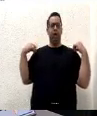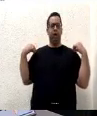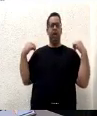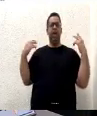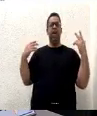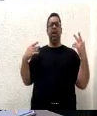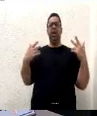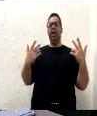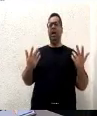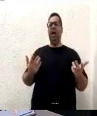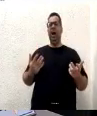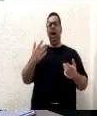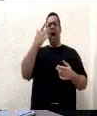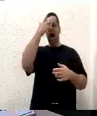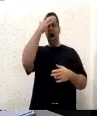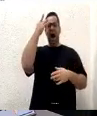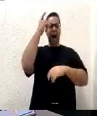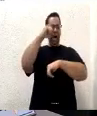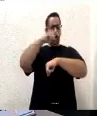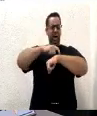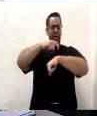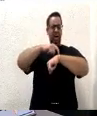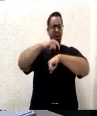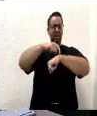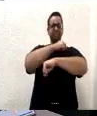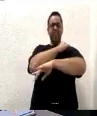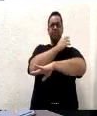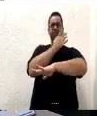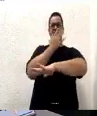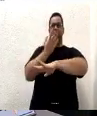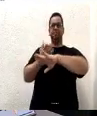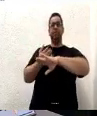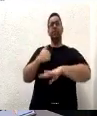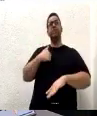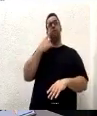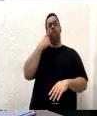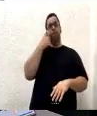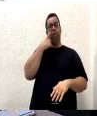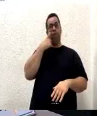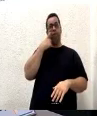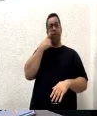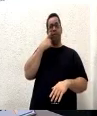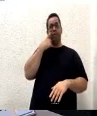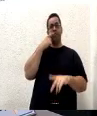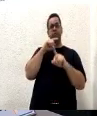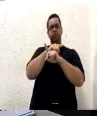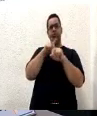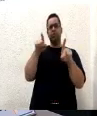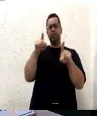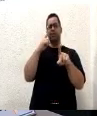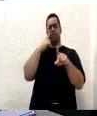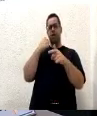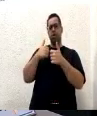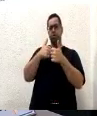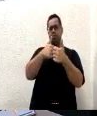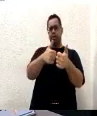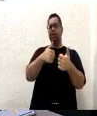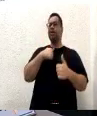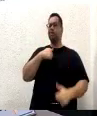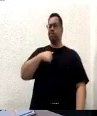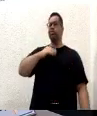pessoal que faz o horário. Então, a gente vê, para quem acompanha, e eu falei em várias sessões